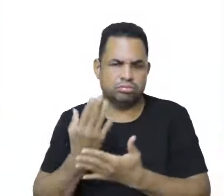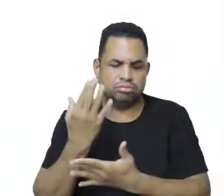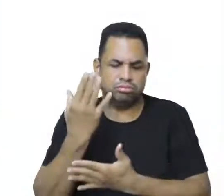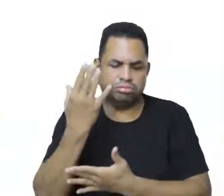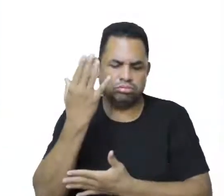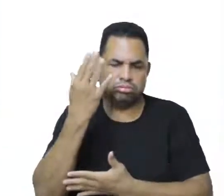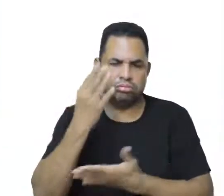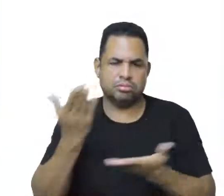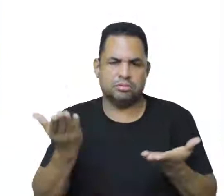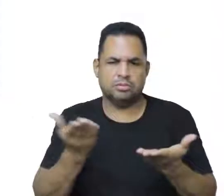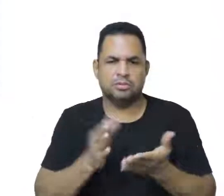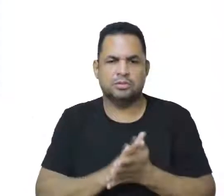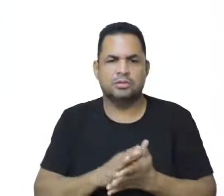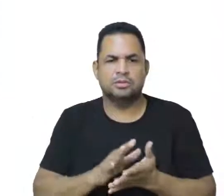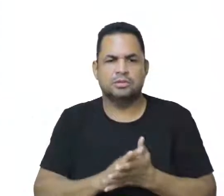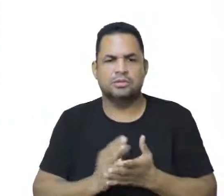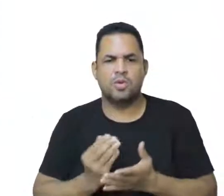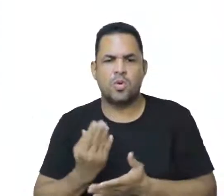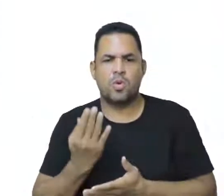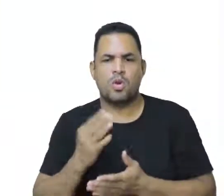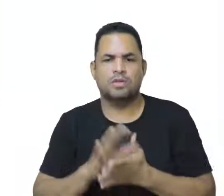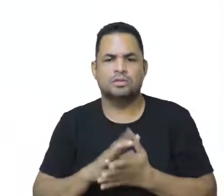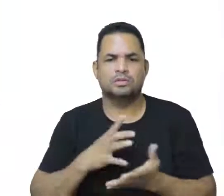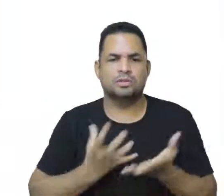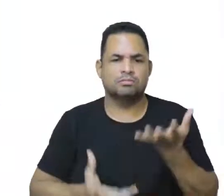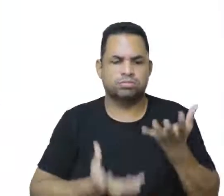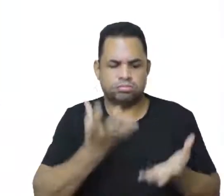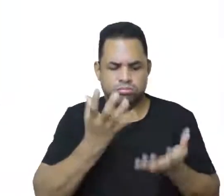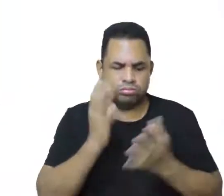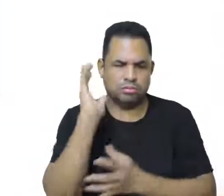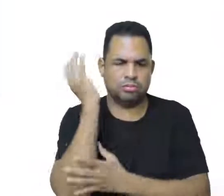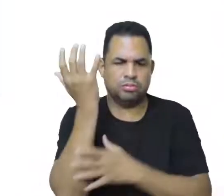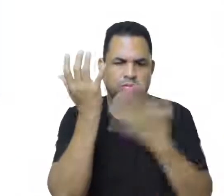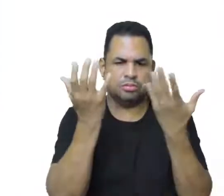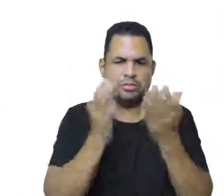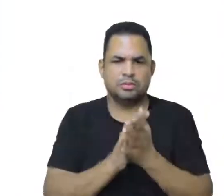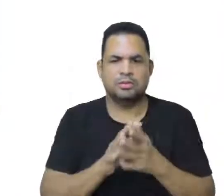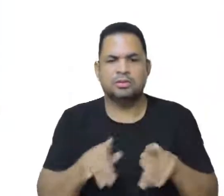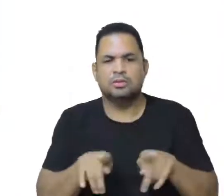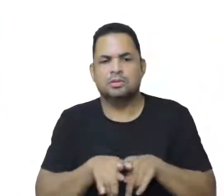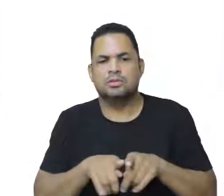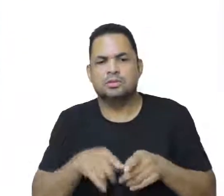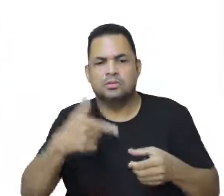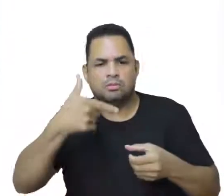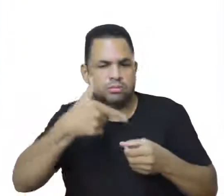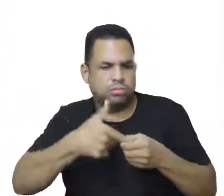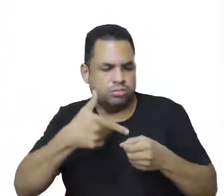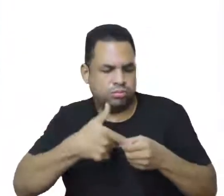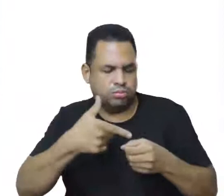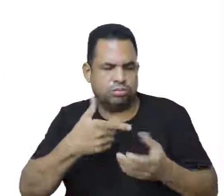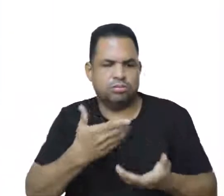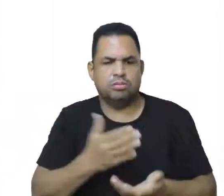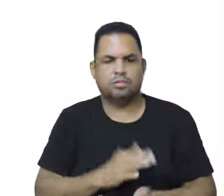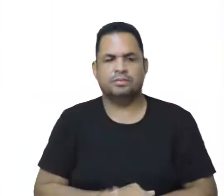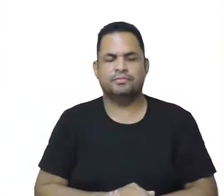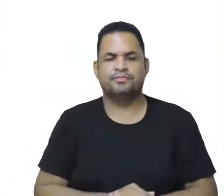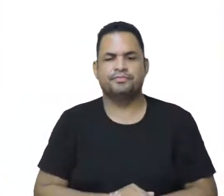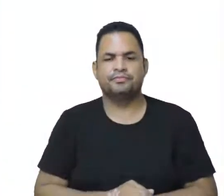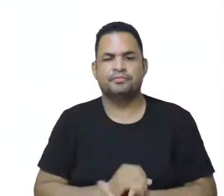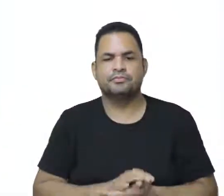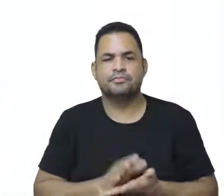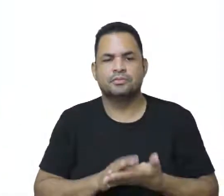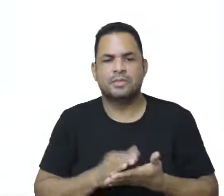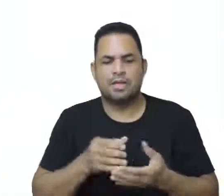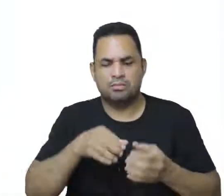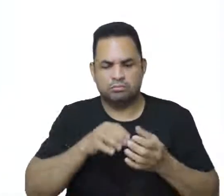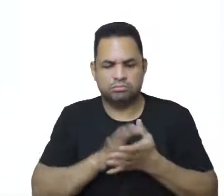das fontes de emissão, como os gases que provêm das queimas em florestas, ou da queima de combustíveis fósseis, lançado do escapamento